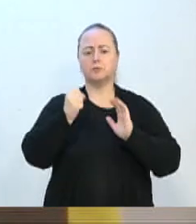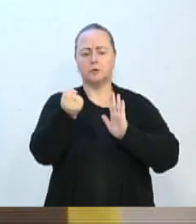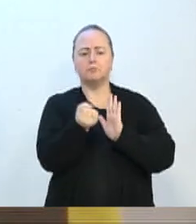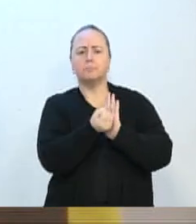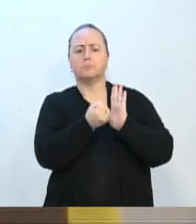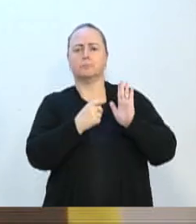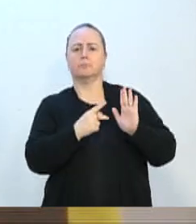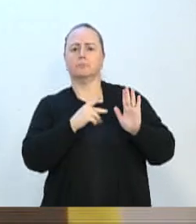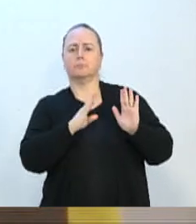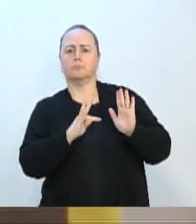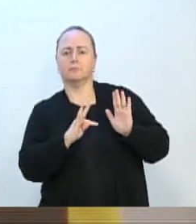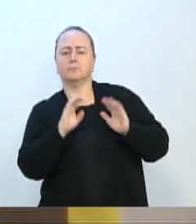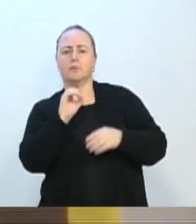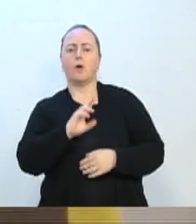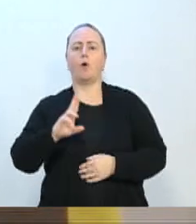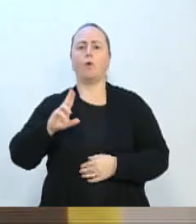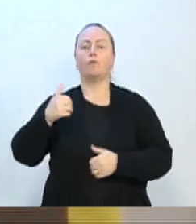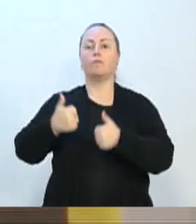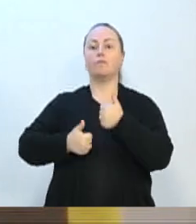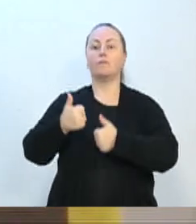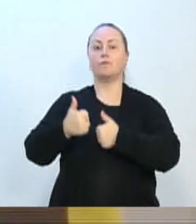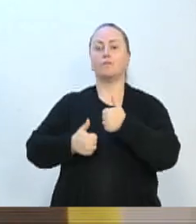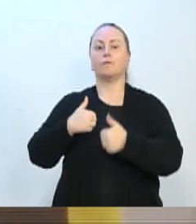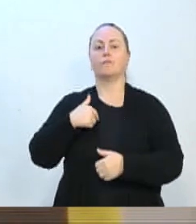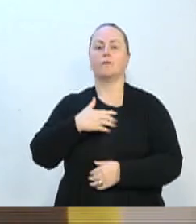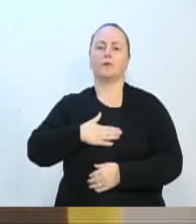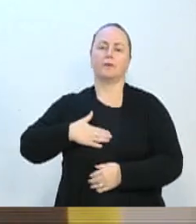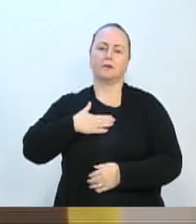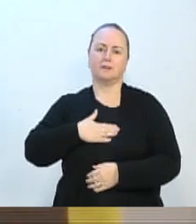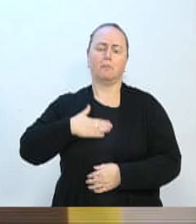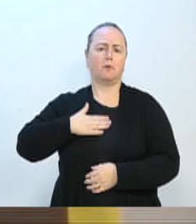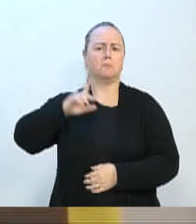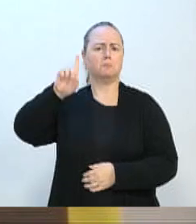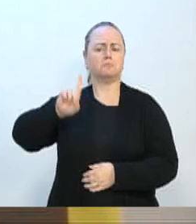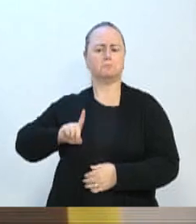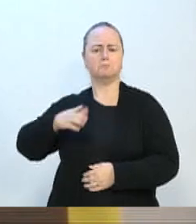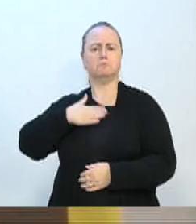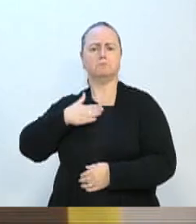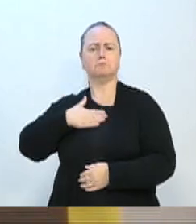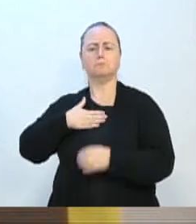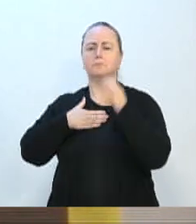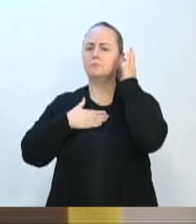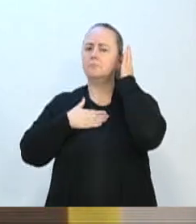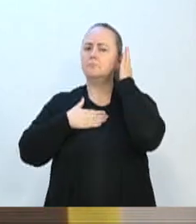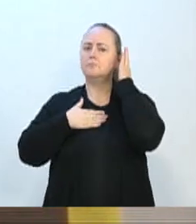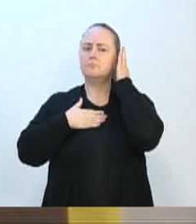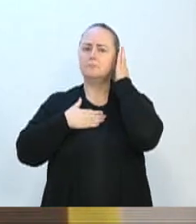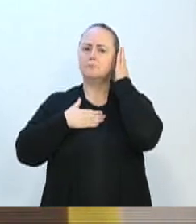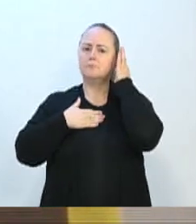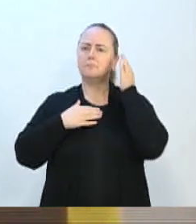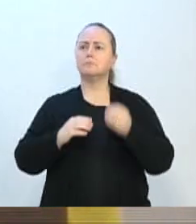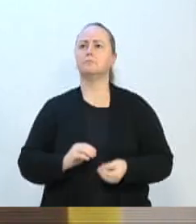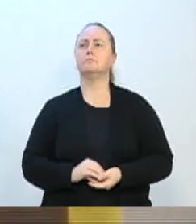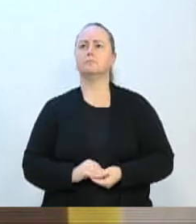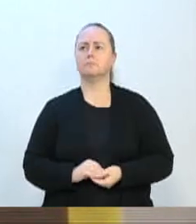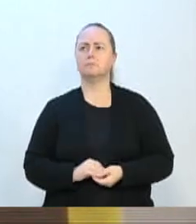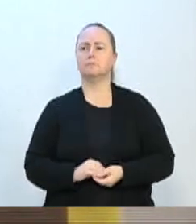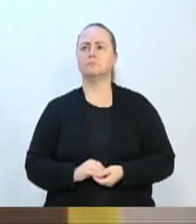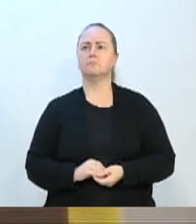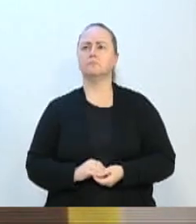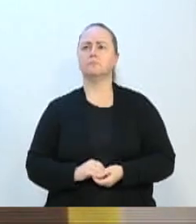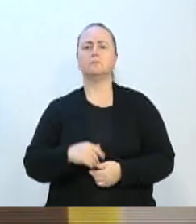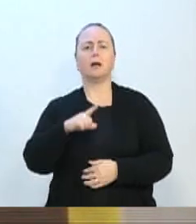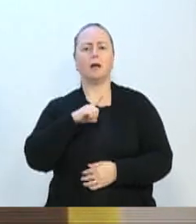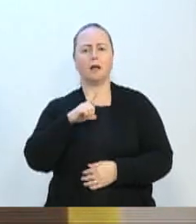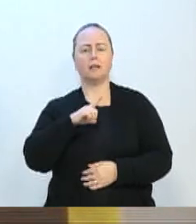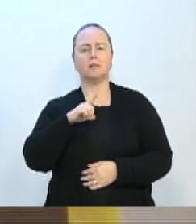ou do meu time de futebol preferido por exemplo é um direito meu né podia trocar essa e aqui tem uma verde amarelo tá aqui sermido